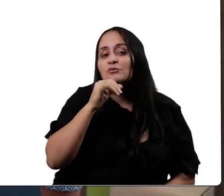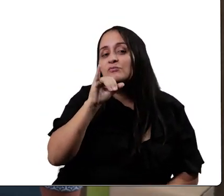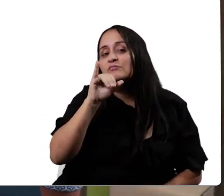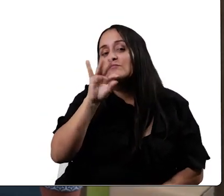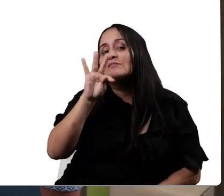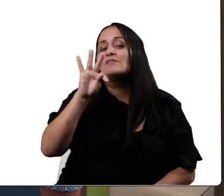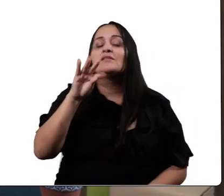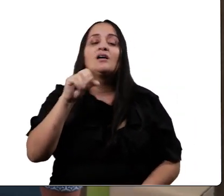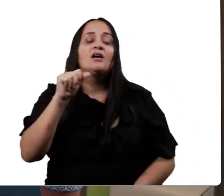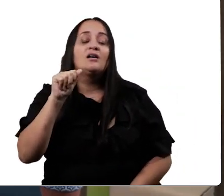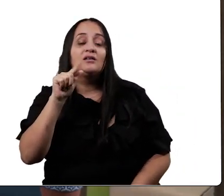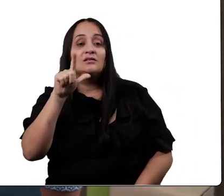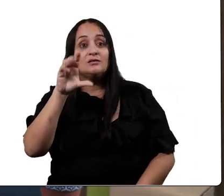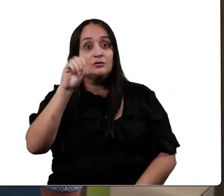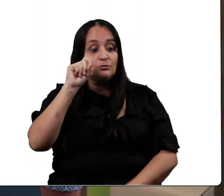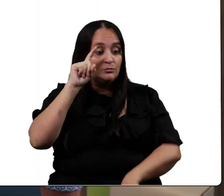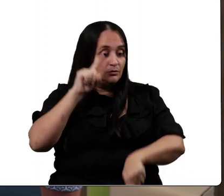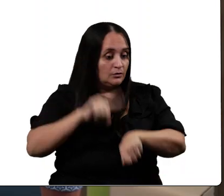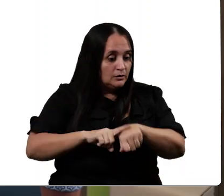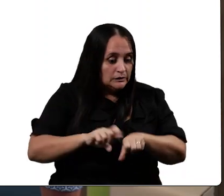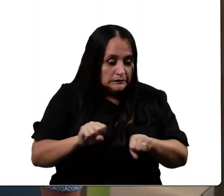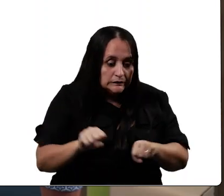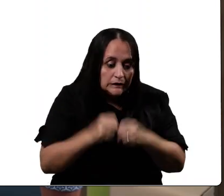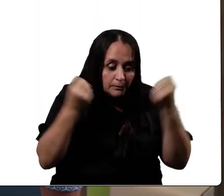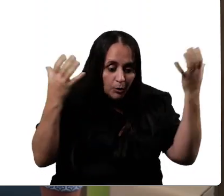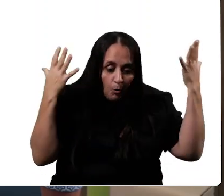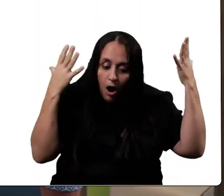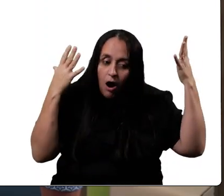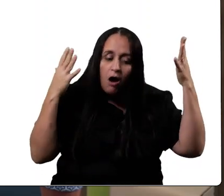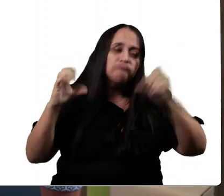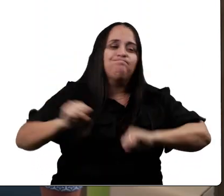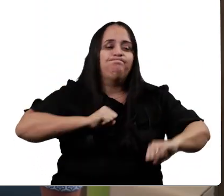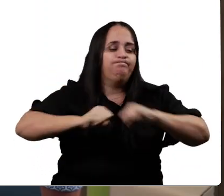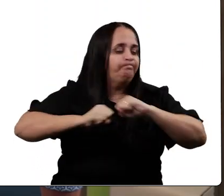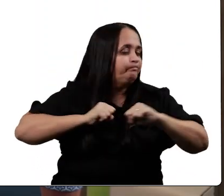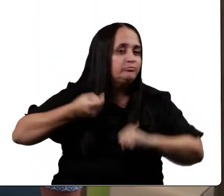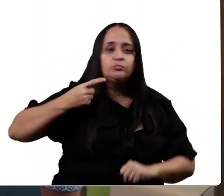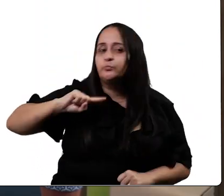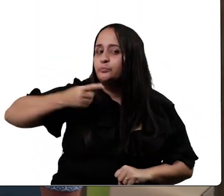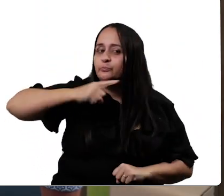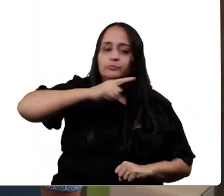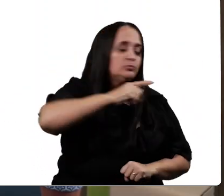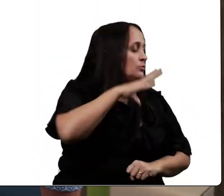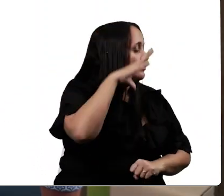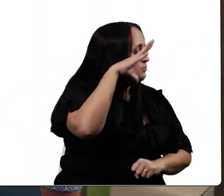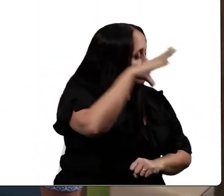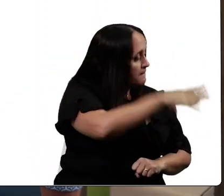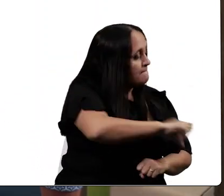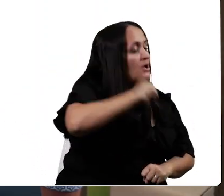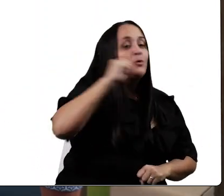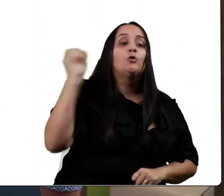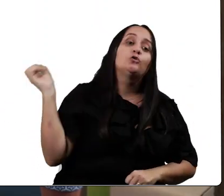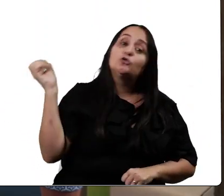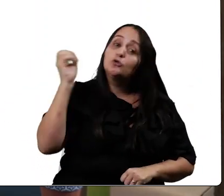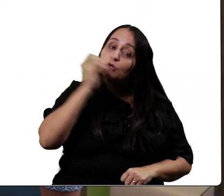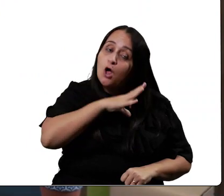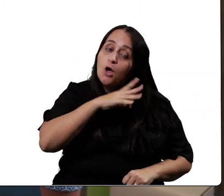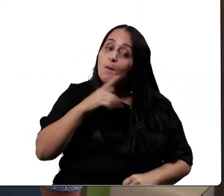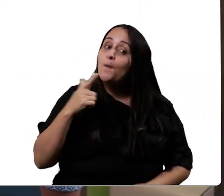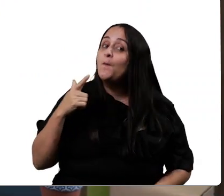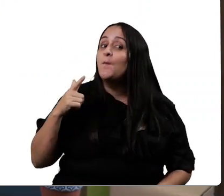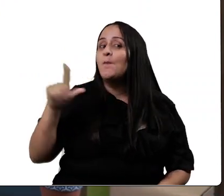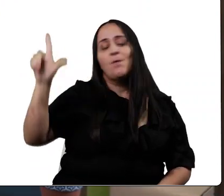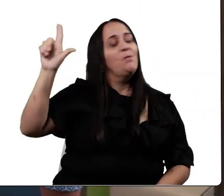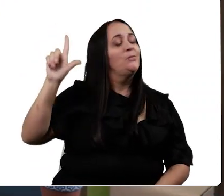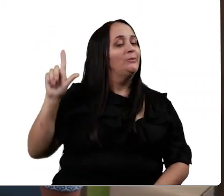medalhista, ele teve a prancha quebrada, mas ele não surfou com a prancha